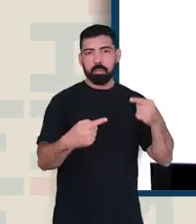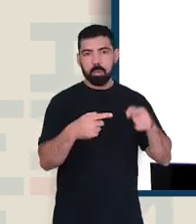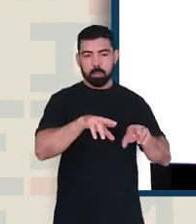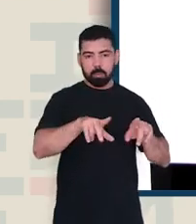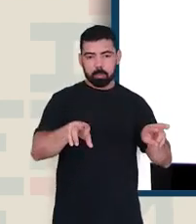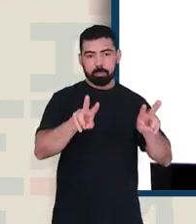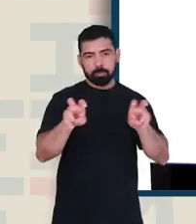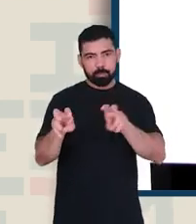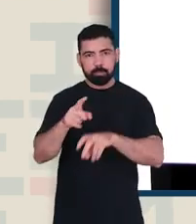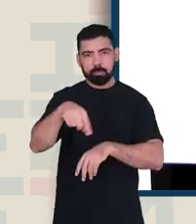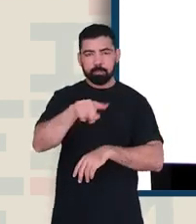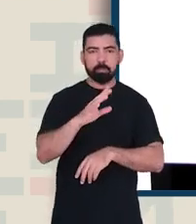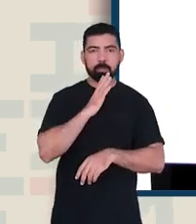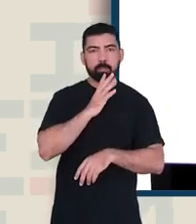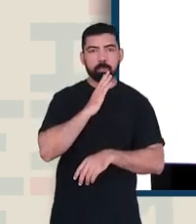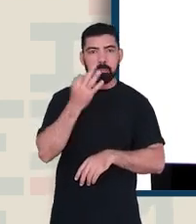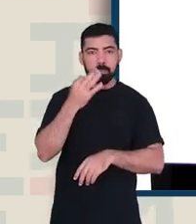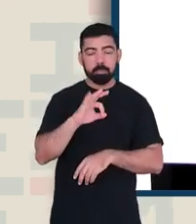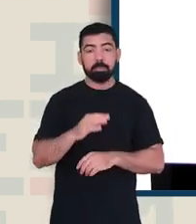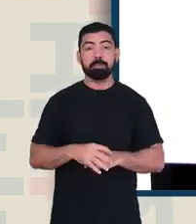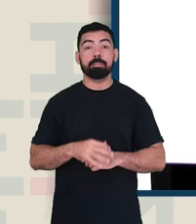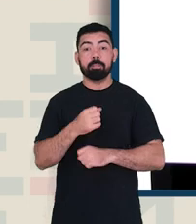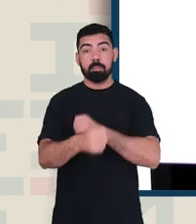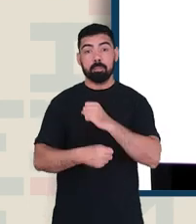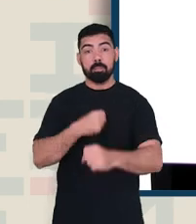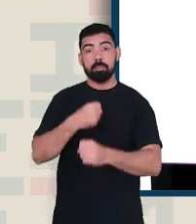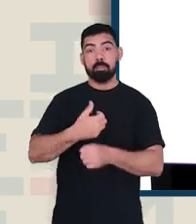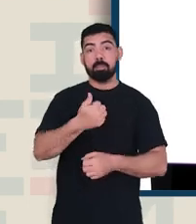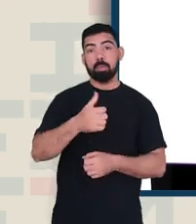e tudo mais, e